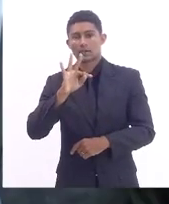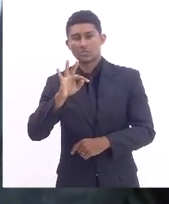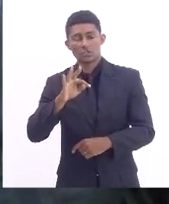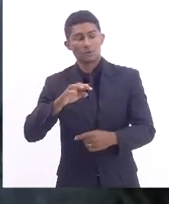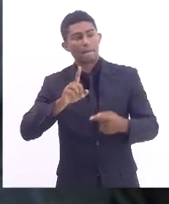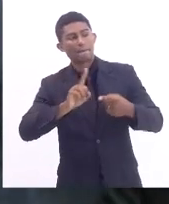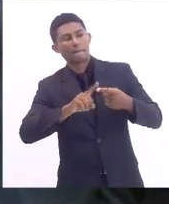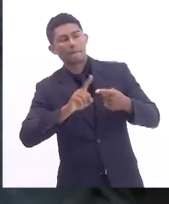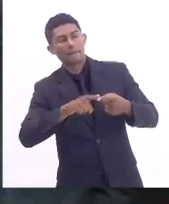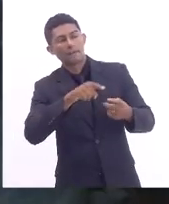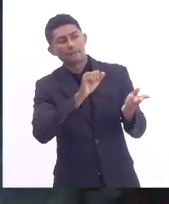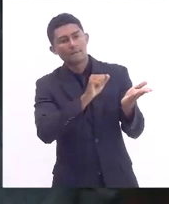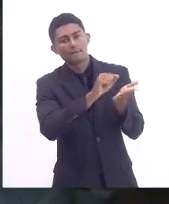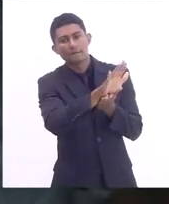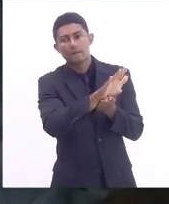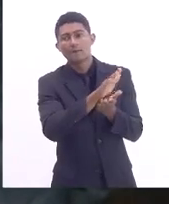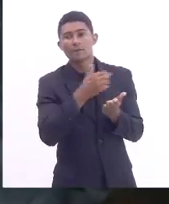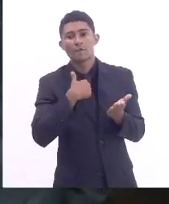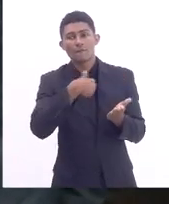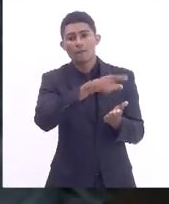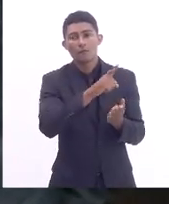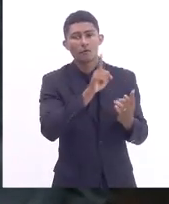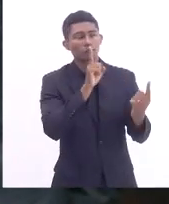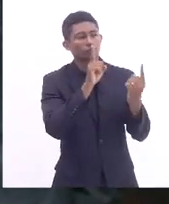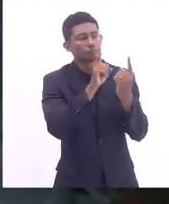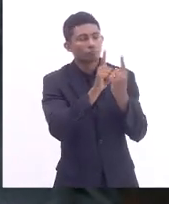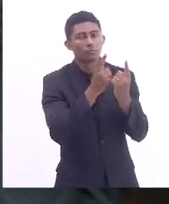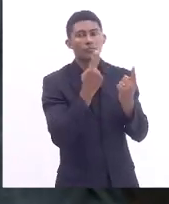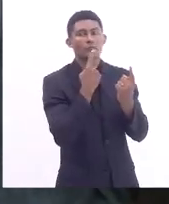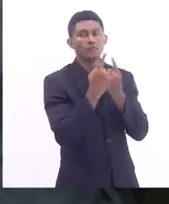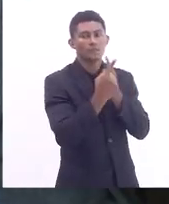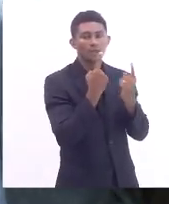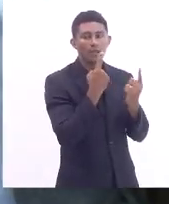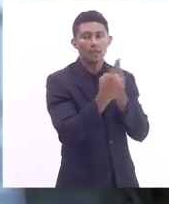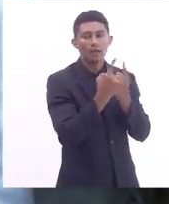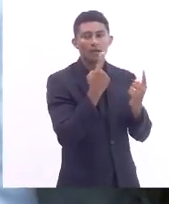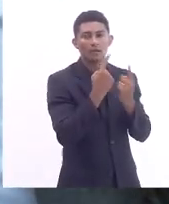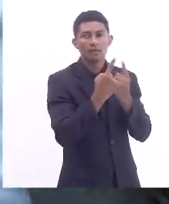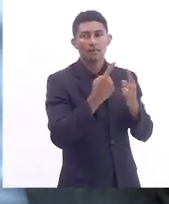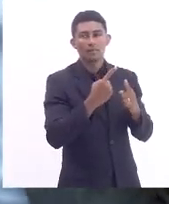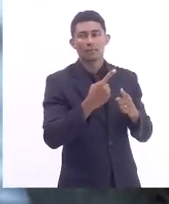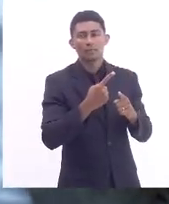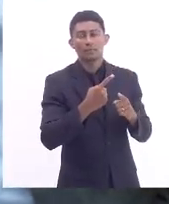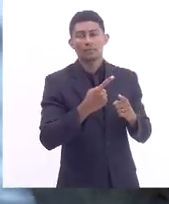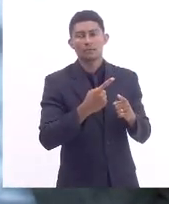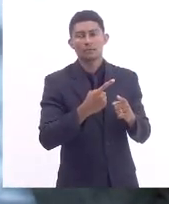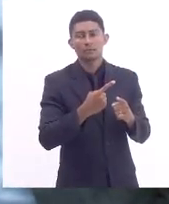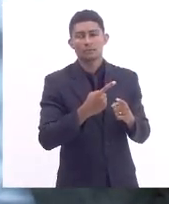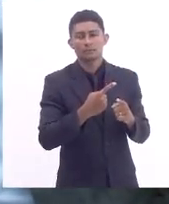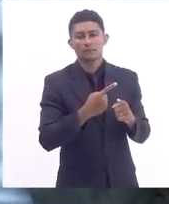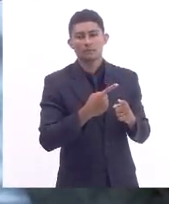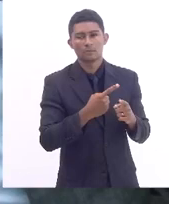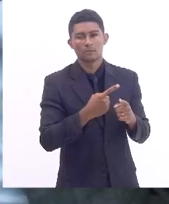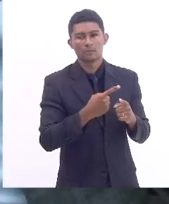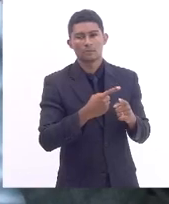eu vou lá conversar com ele companheira Yeda por quê